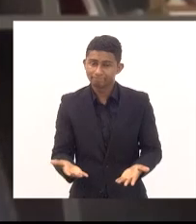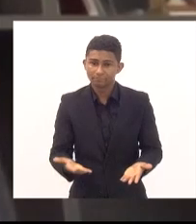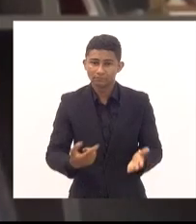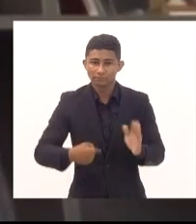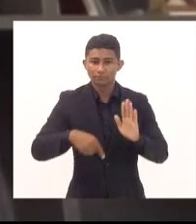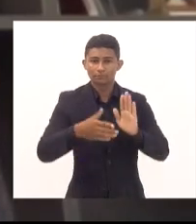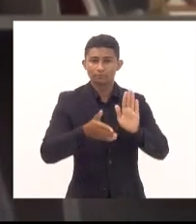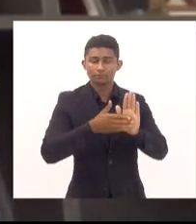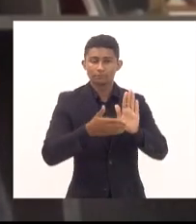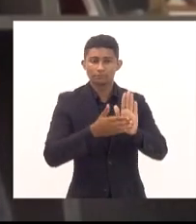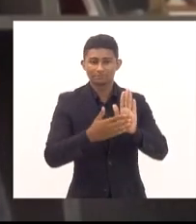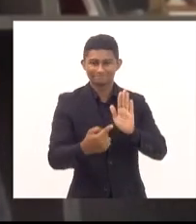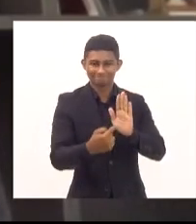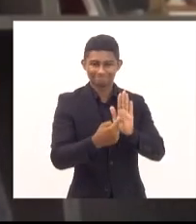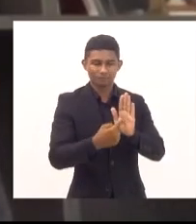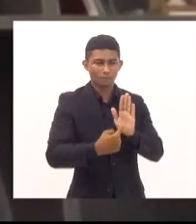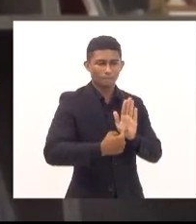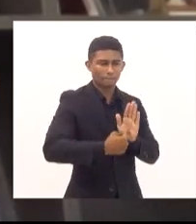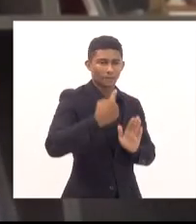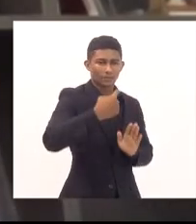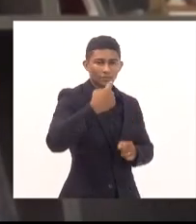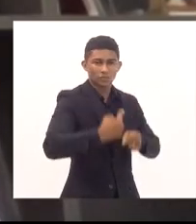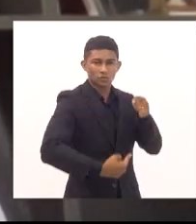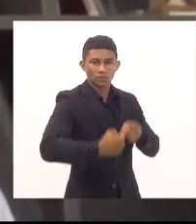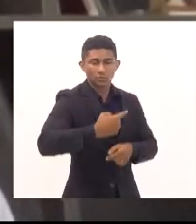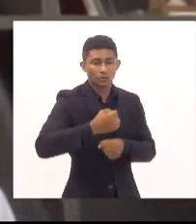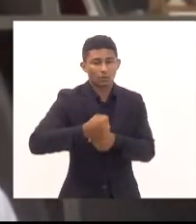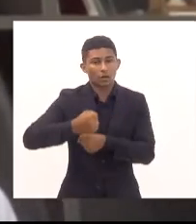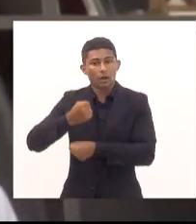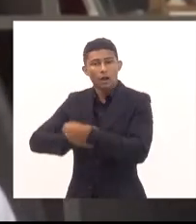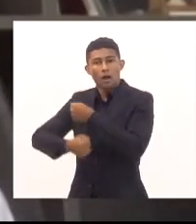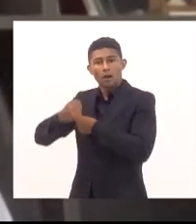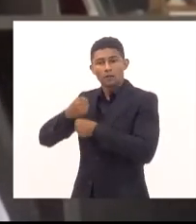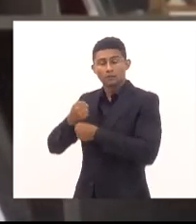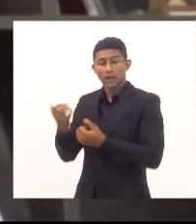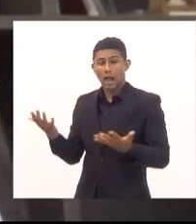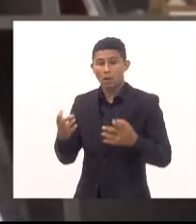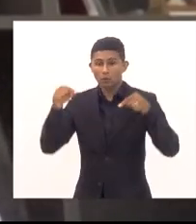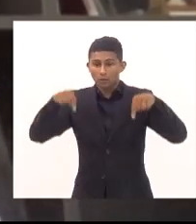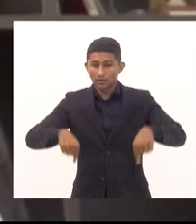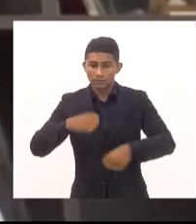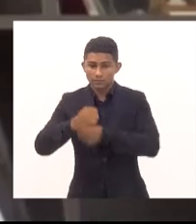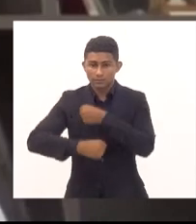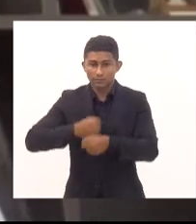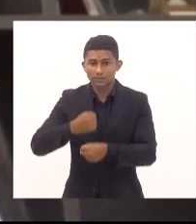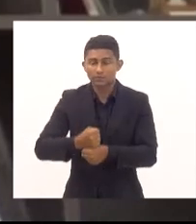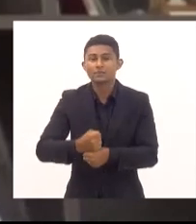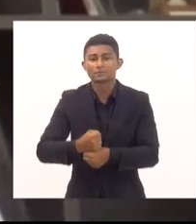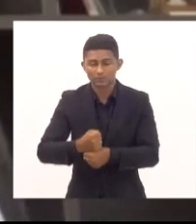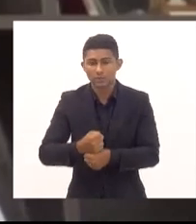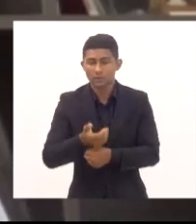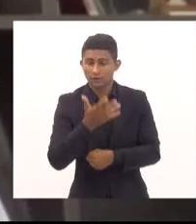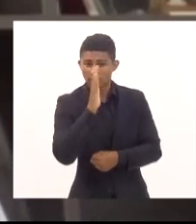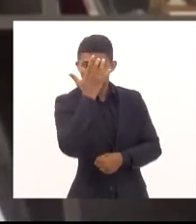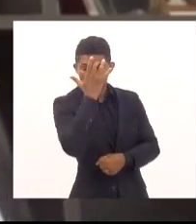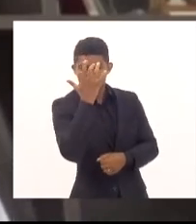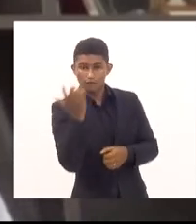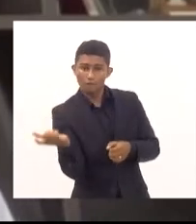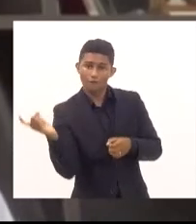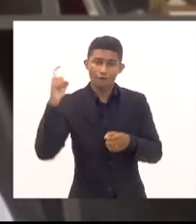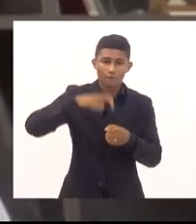em primeira discussão o ano passado e retornou agora em fevereiro, se não houvesse